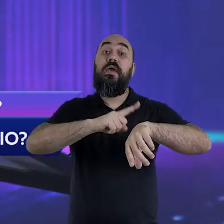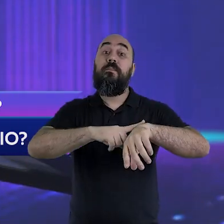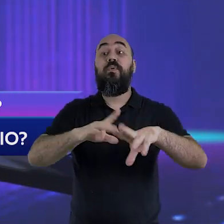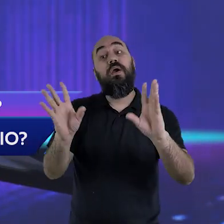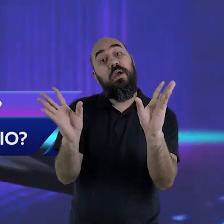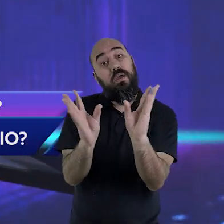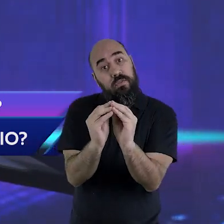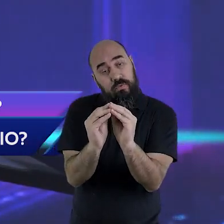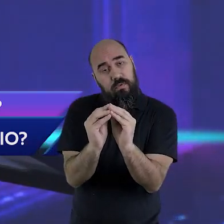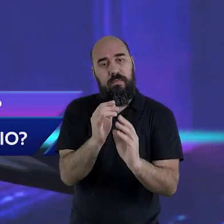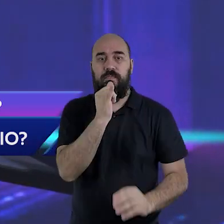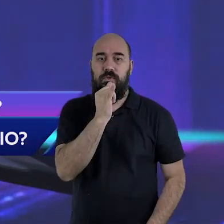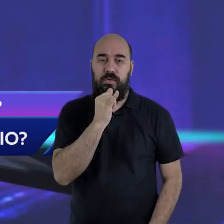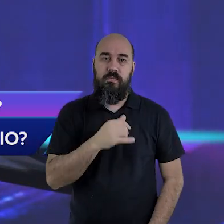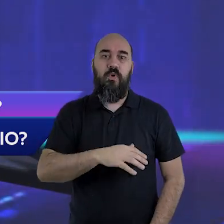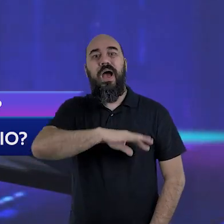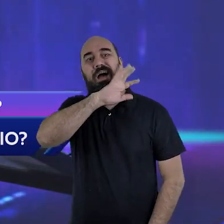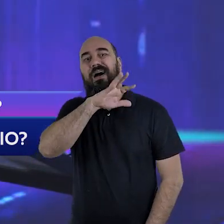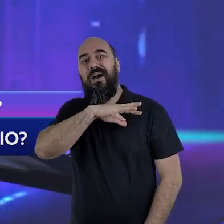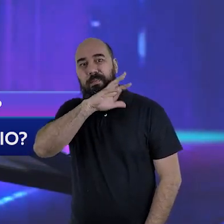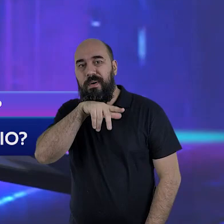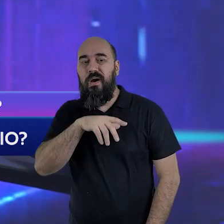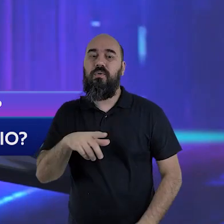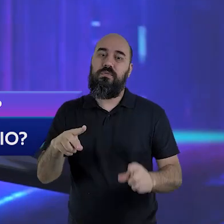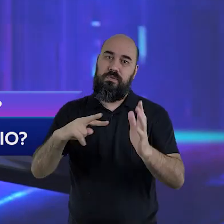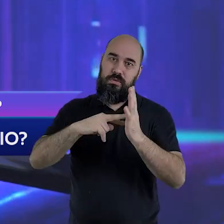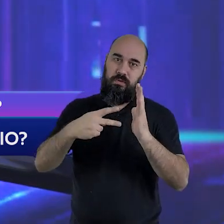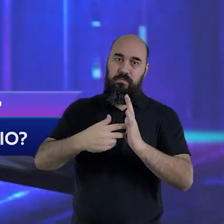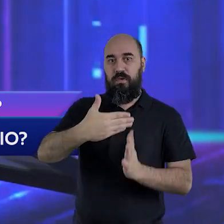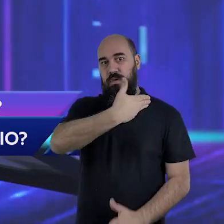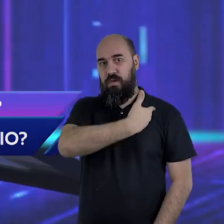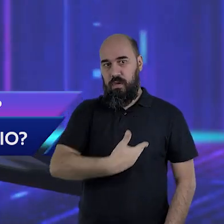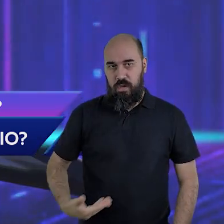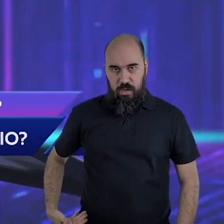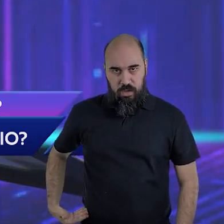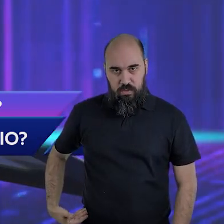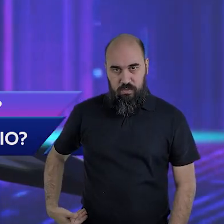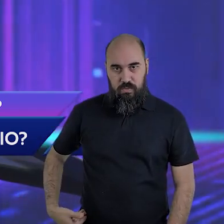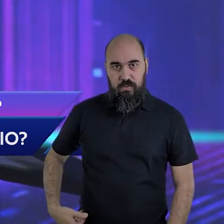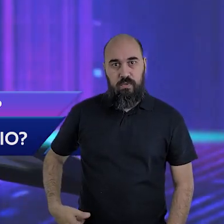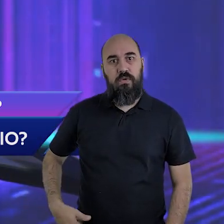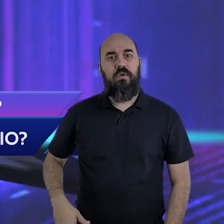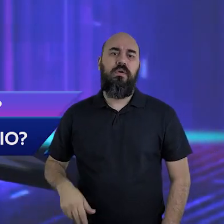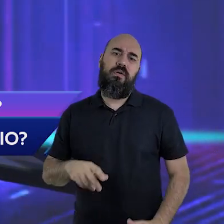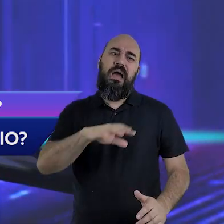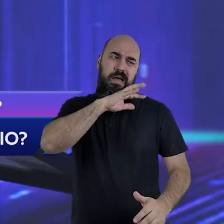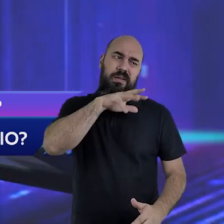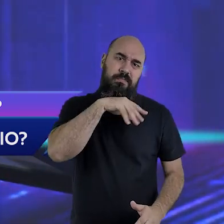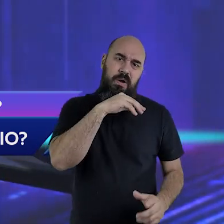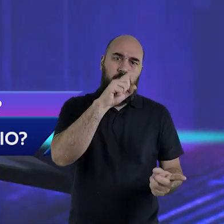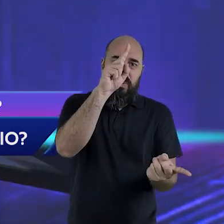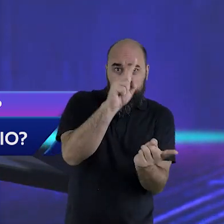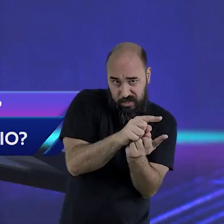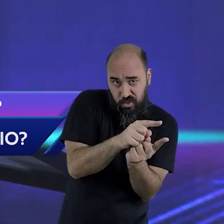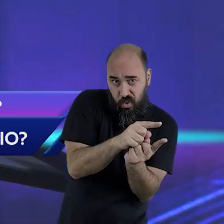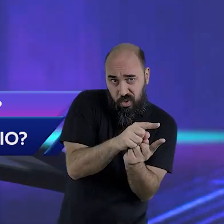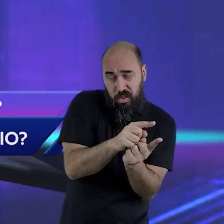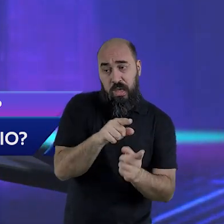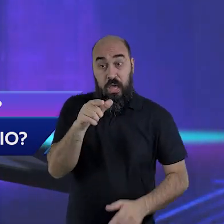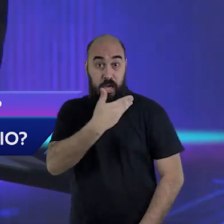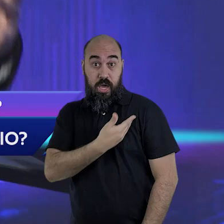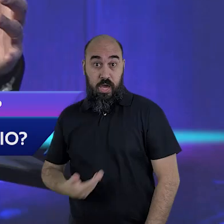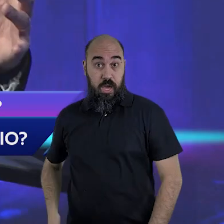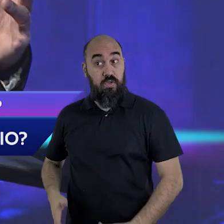outras palavras, um animal representa um reino. Um animal é menor do que um reino. Então, houve uma